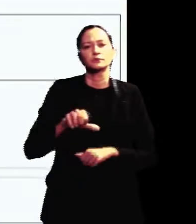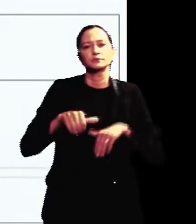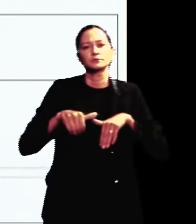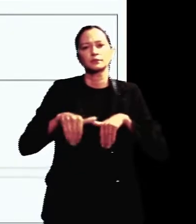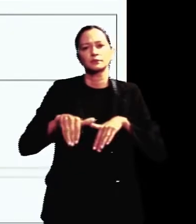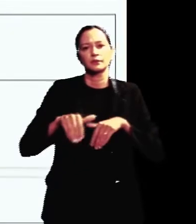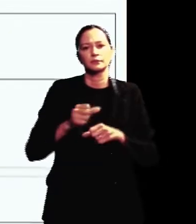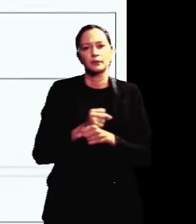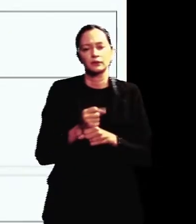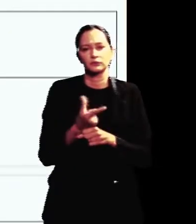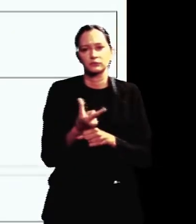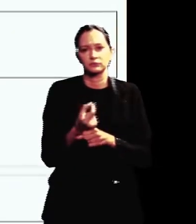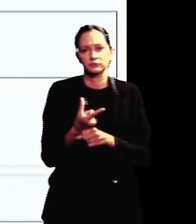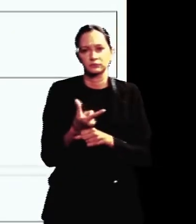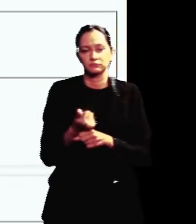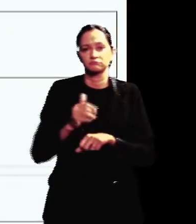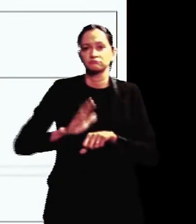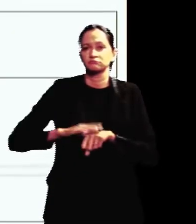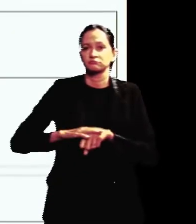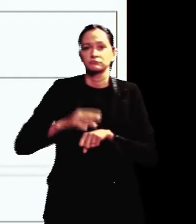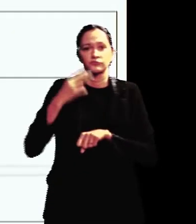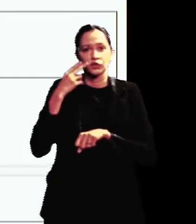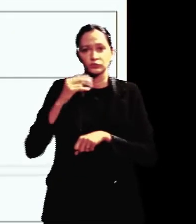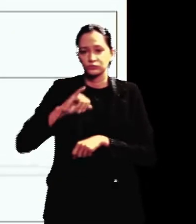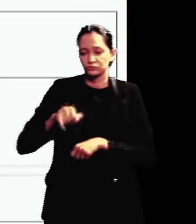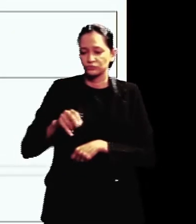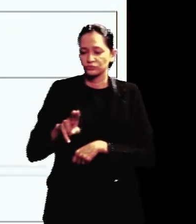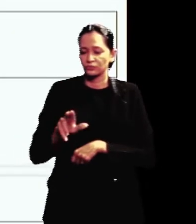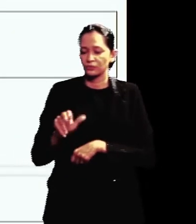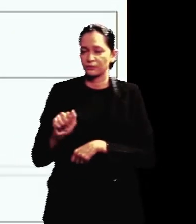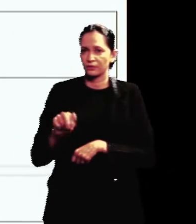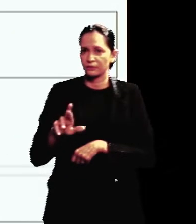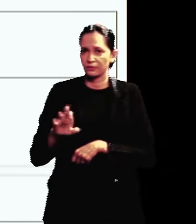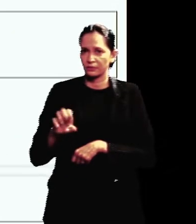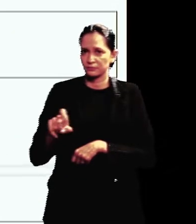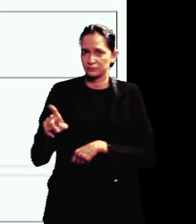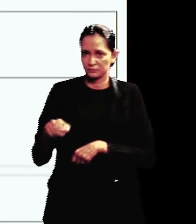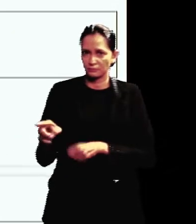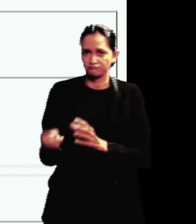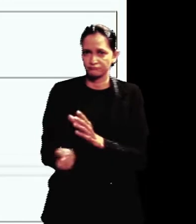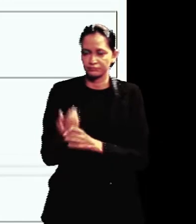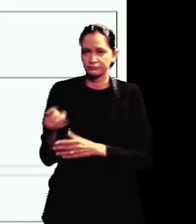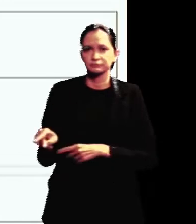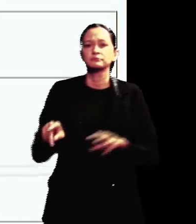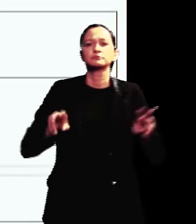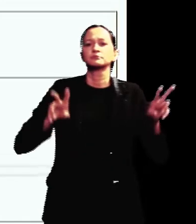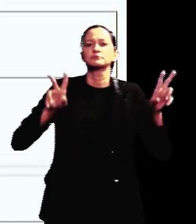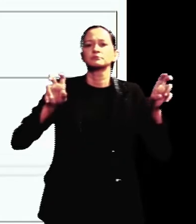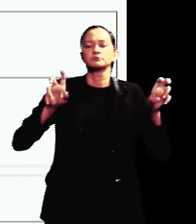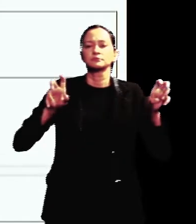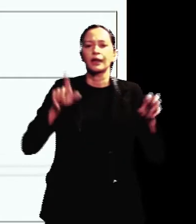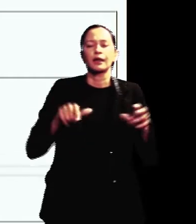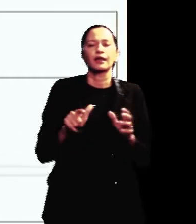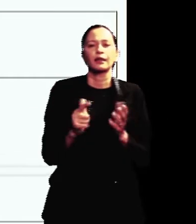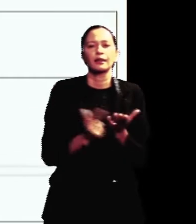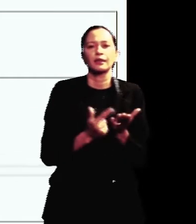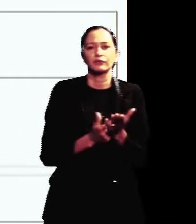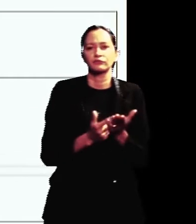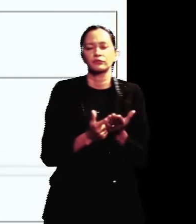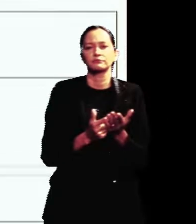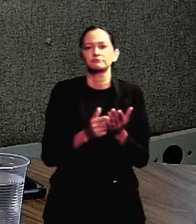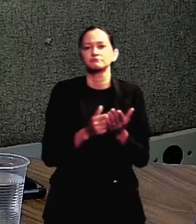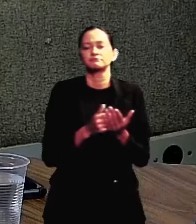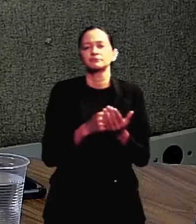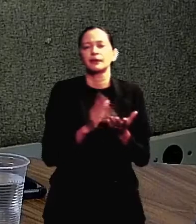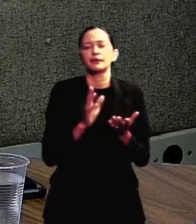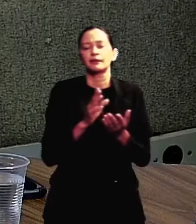29 de setembro de 21, de autoria do vereador Juarez Lopes. Institui no município de Goiânia o programa Livraria Cidadã. Razões